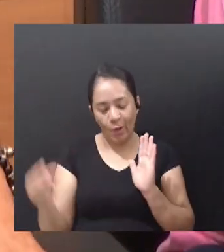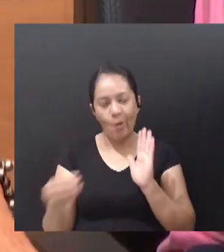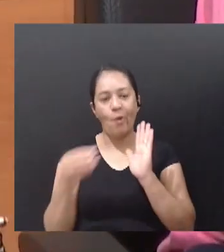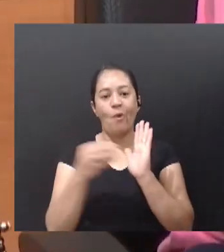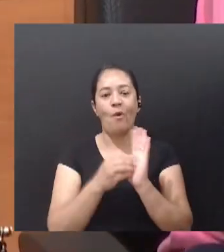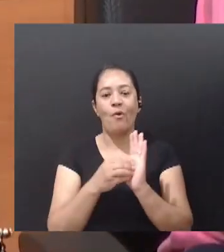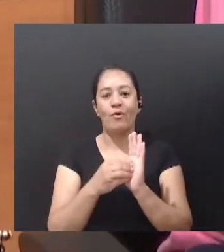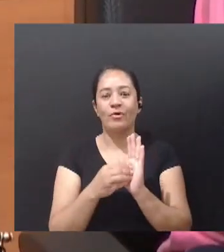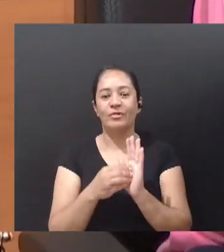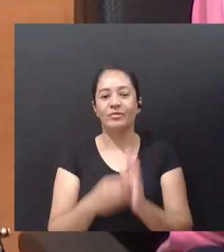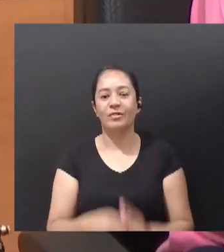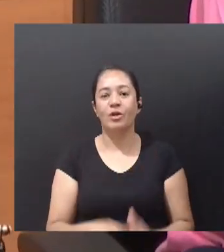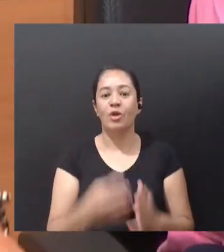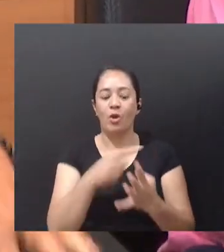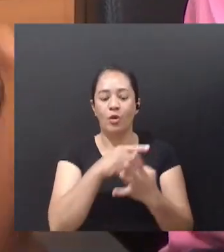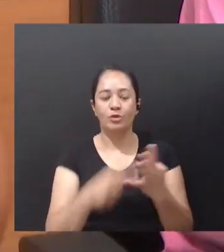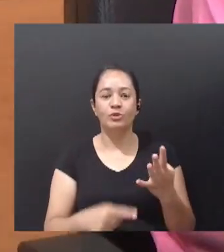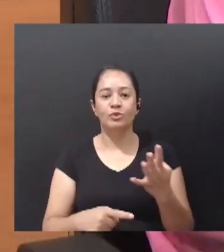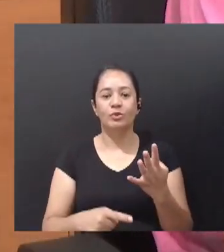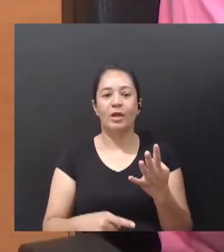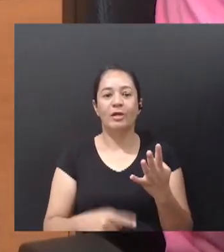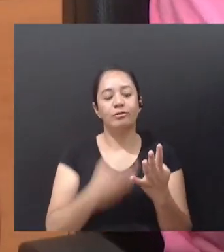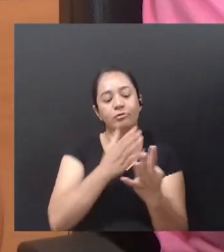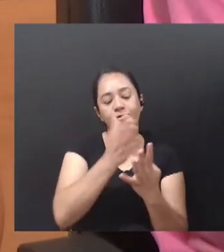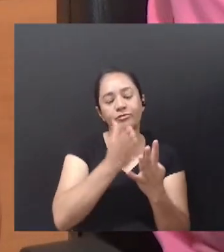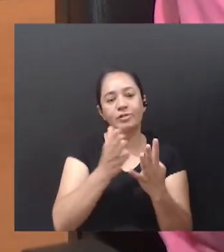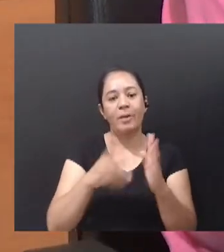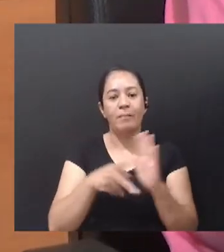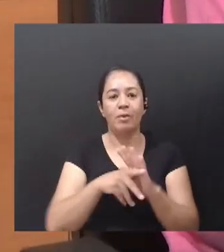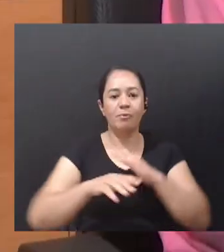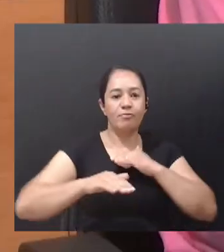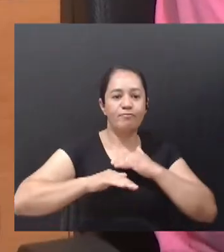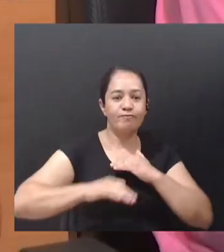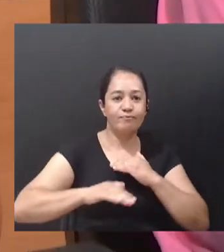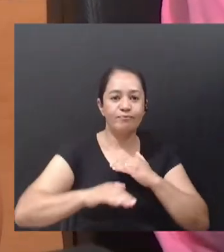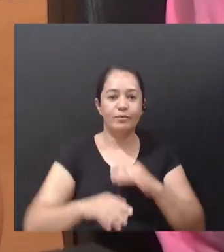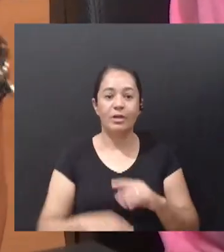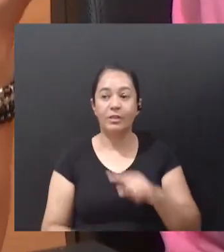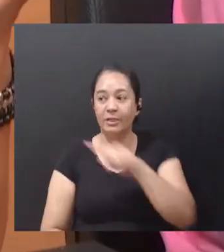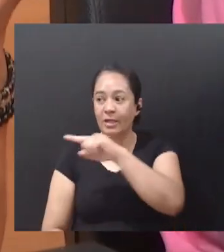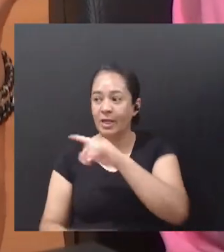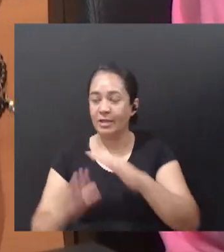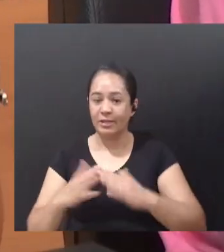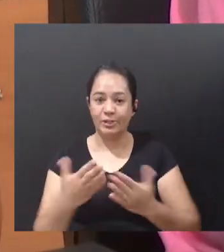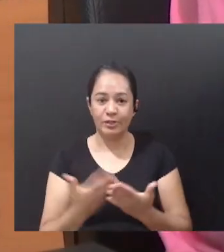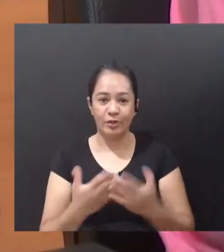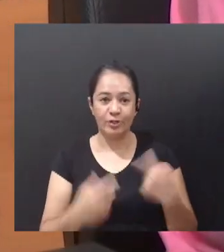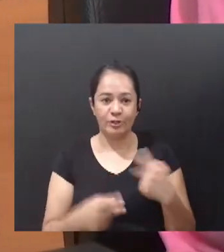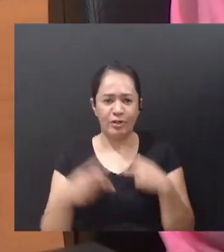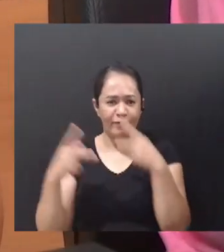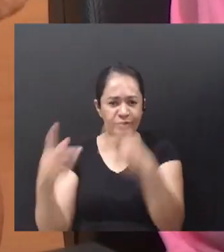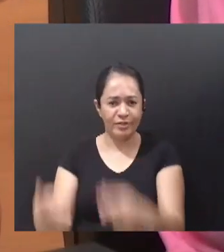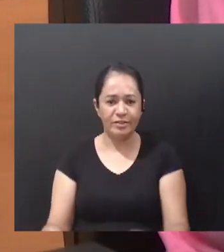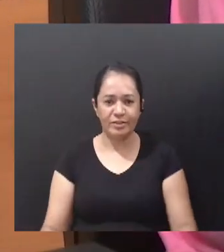elementos, né, do hip hop. Numa escola onde a gente foi, a gente,